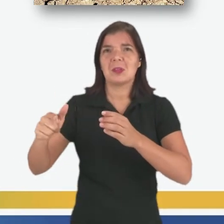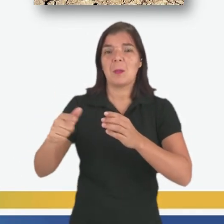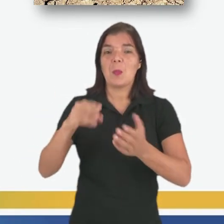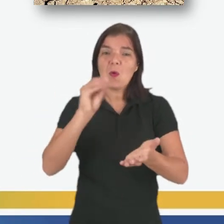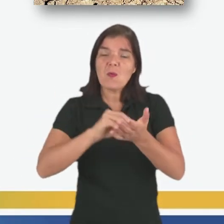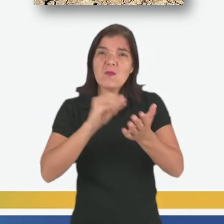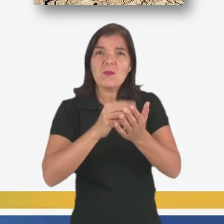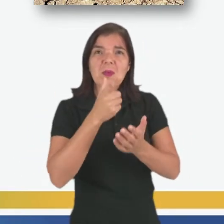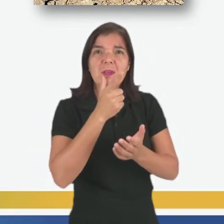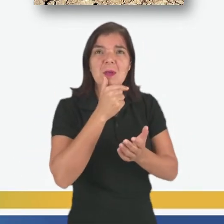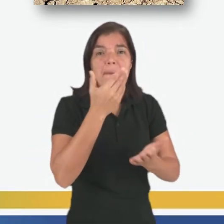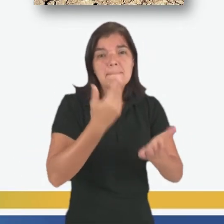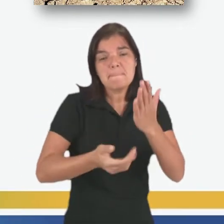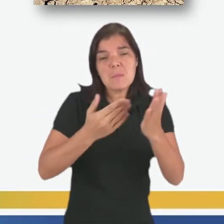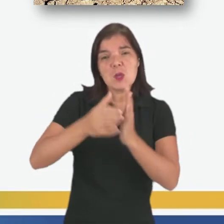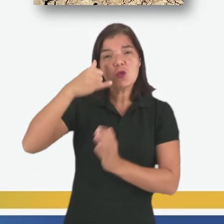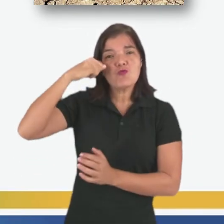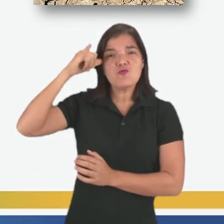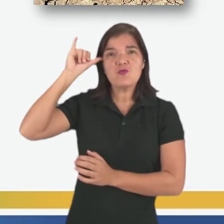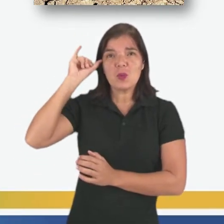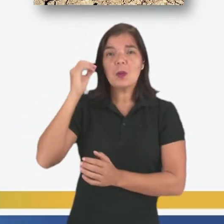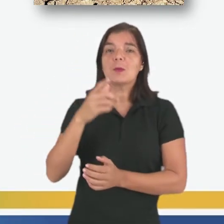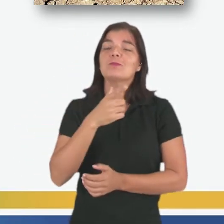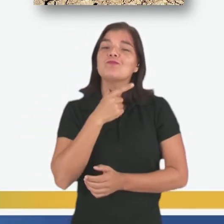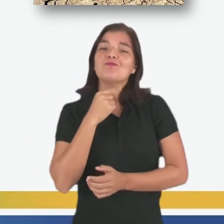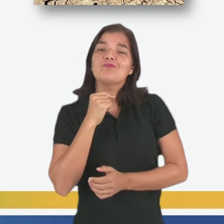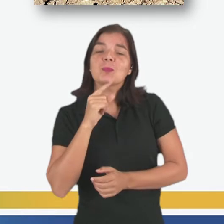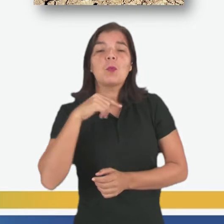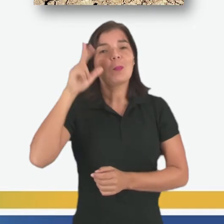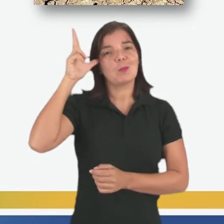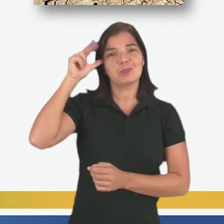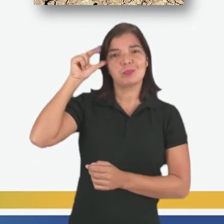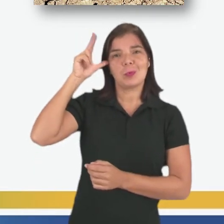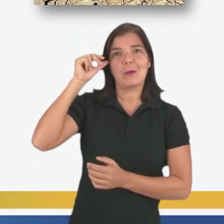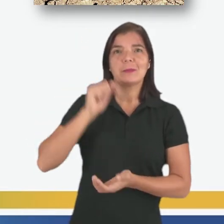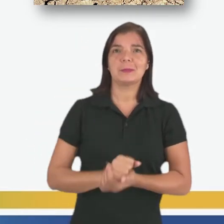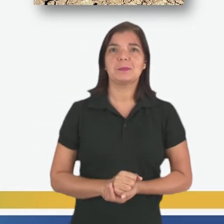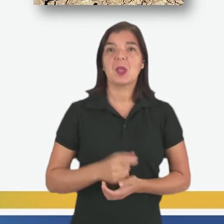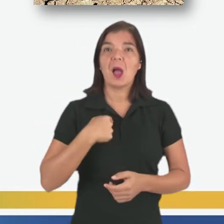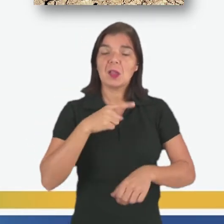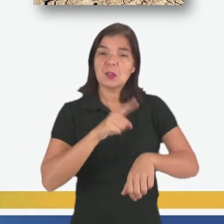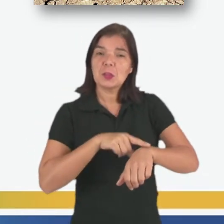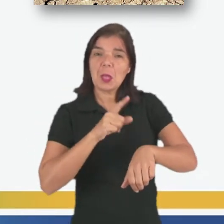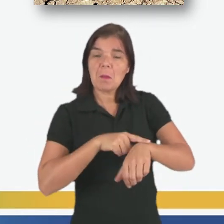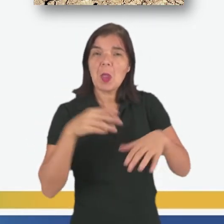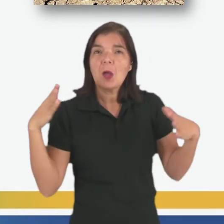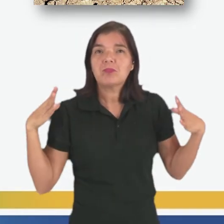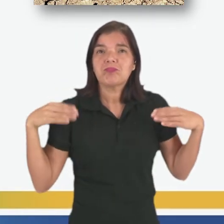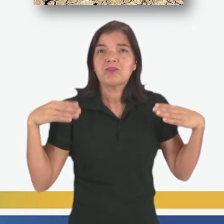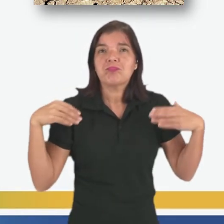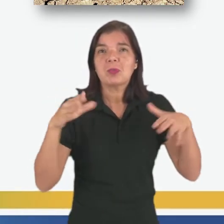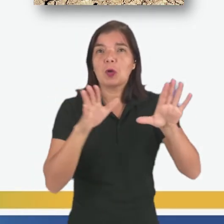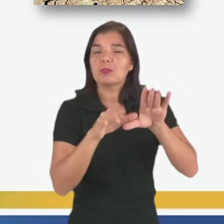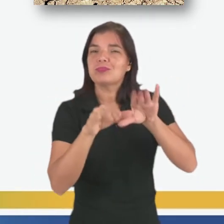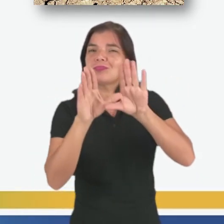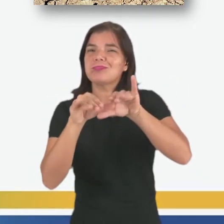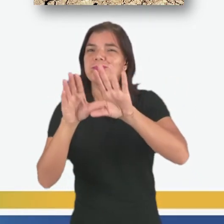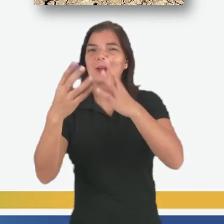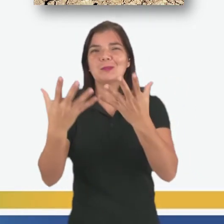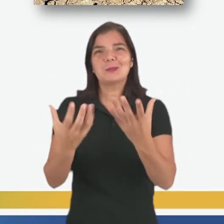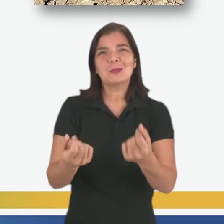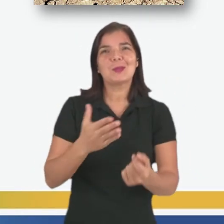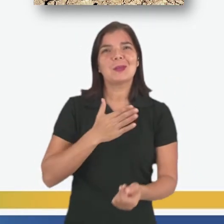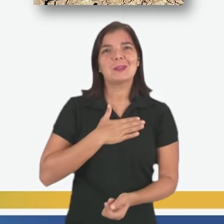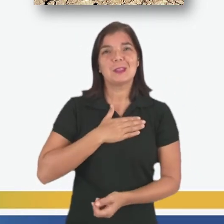por falta d'água perdi meu gado, morreu de sede meu alazão. Até mesmo a asa branca bateu asas do sertão, então